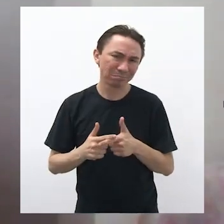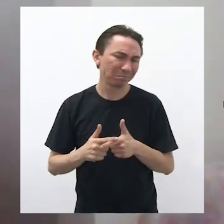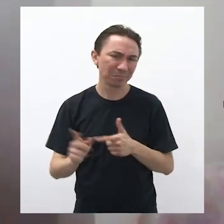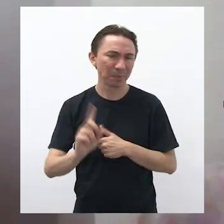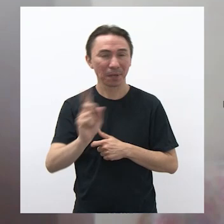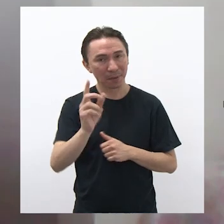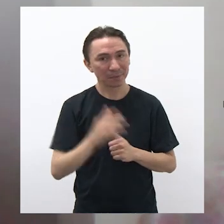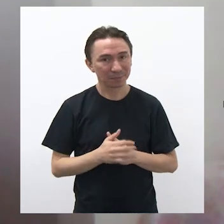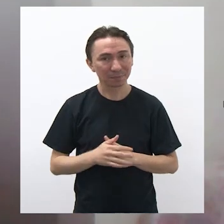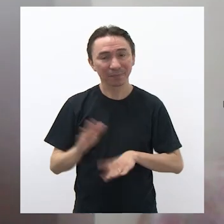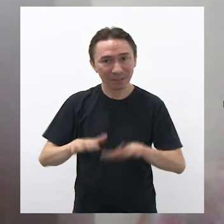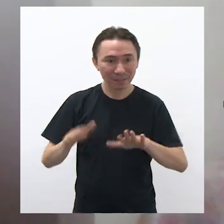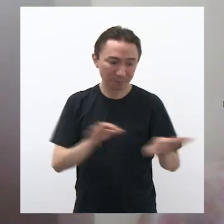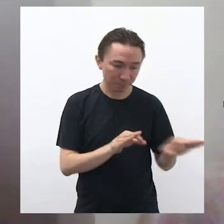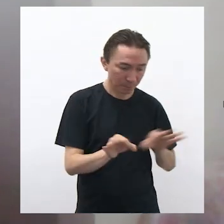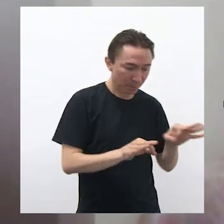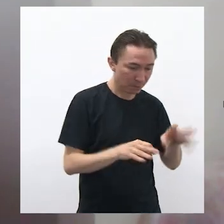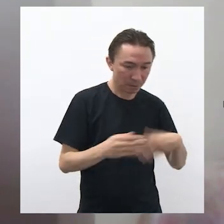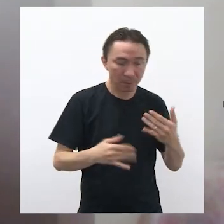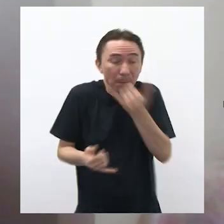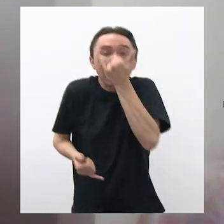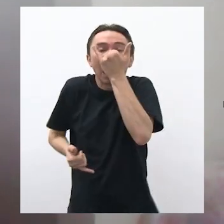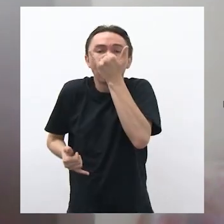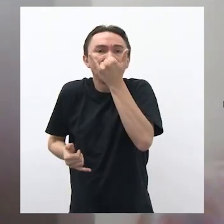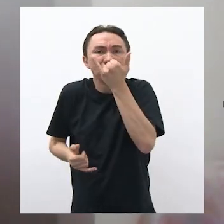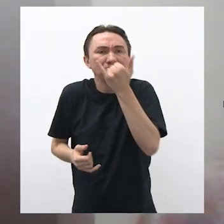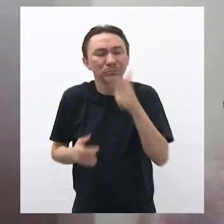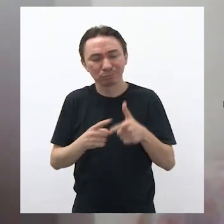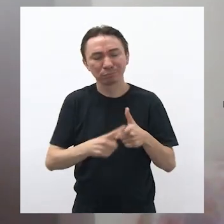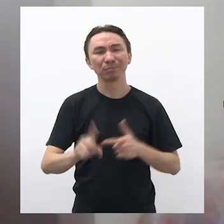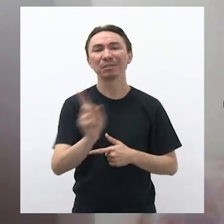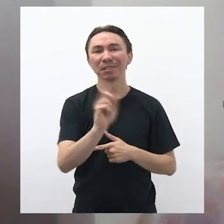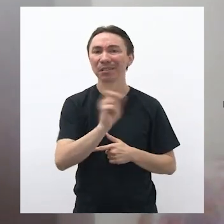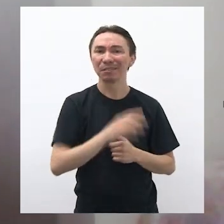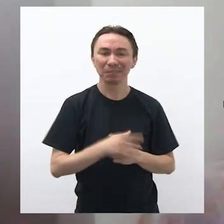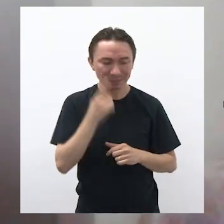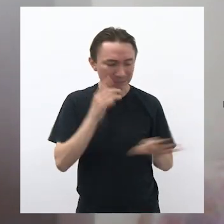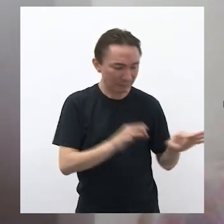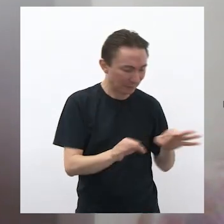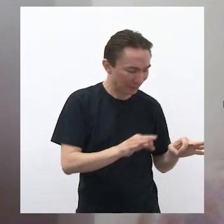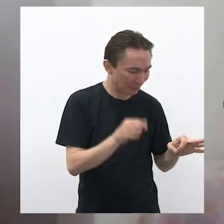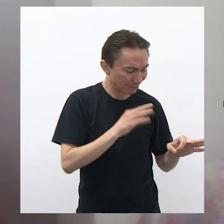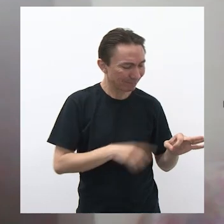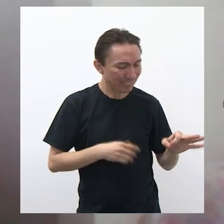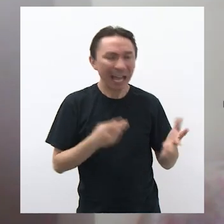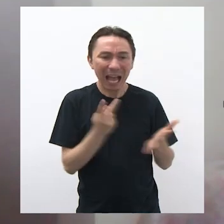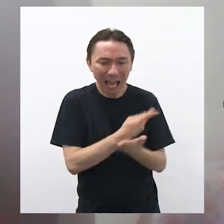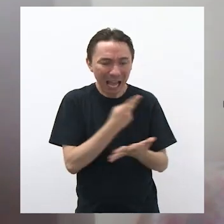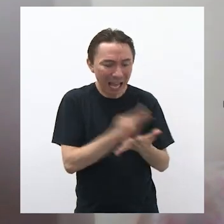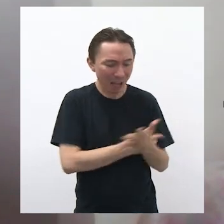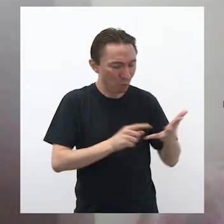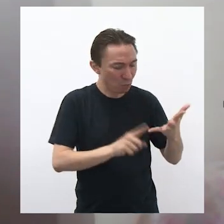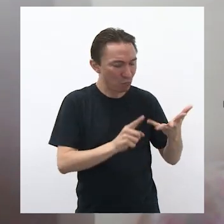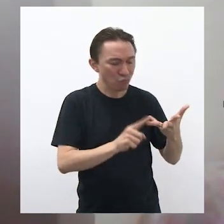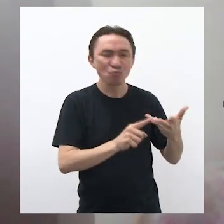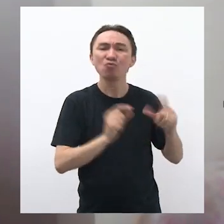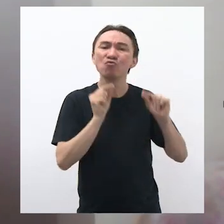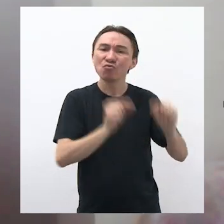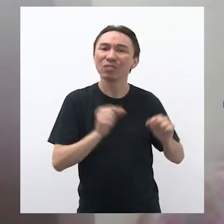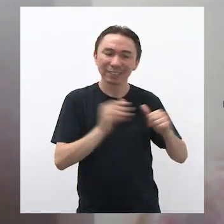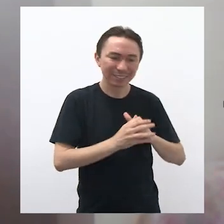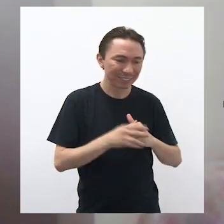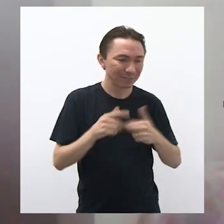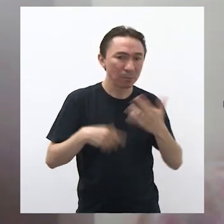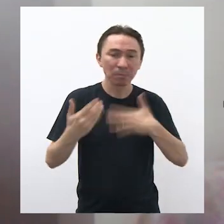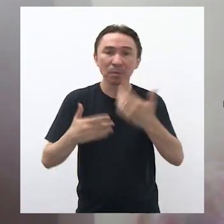Ótimo, porque eu vou olhar para esse planejamento e vou ver onde foi que não deu certo. onde foi que o resultado que eu estava esperando